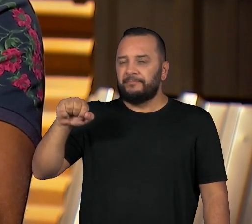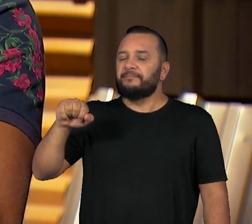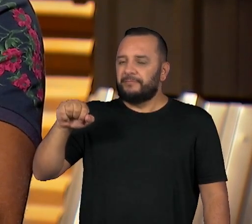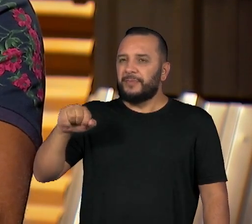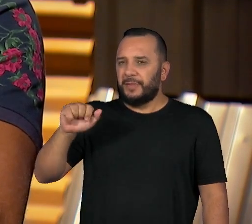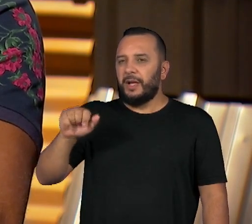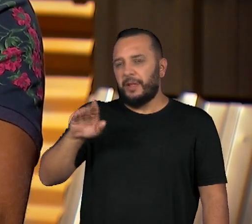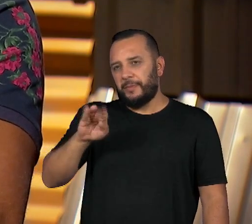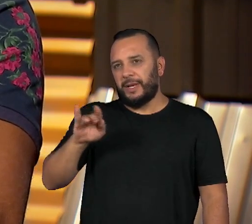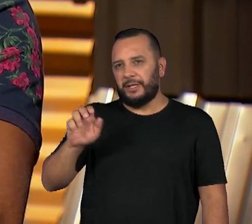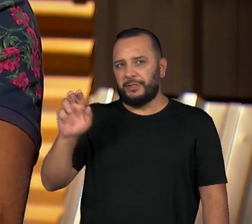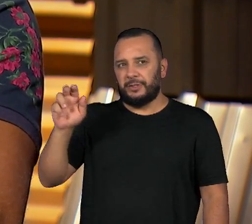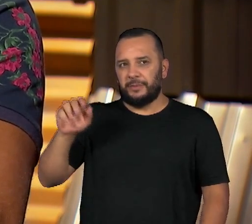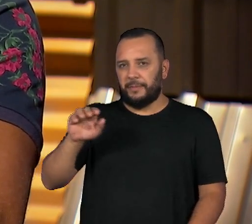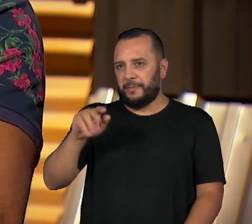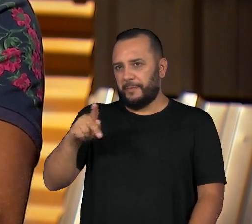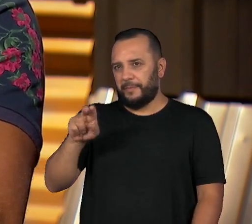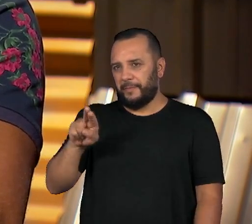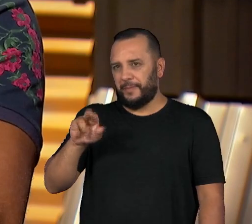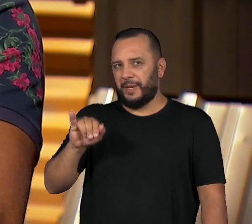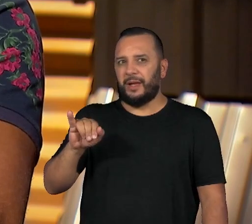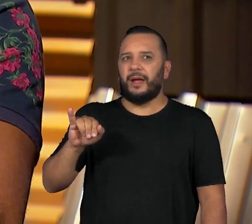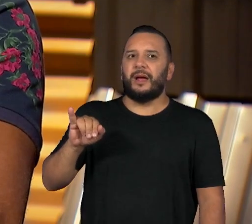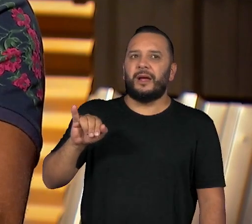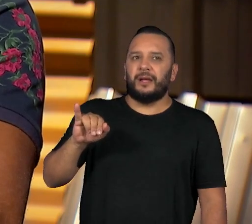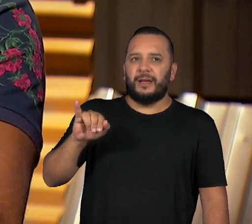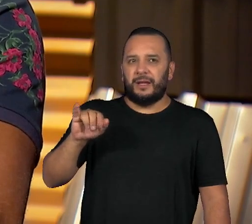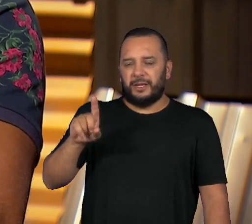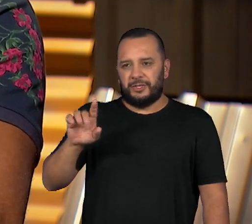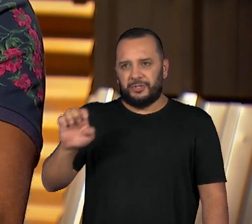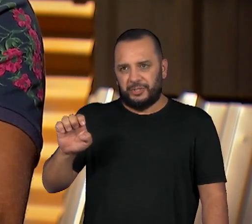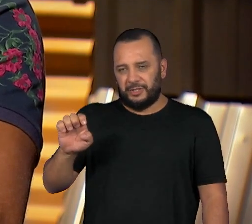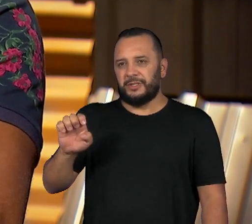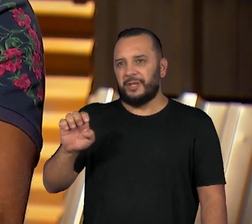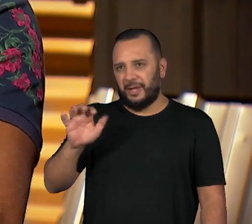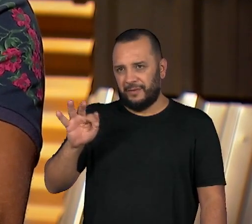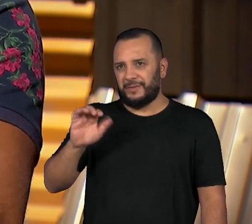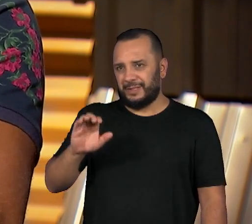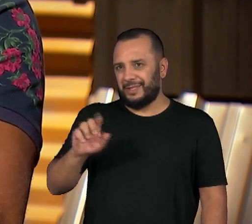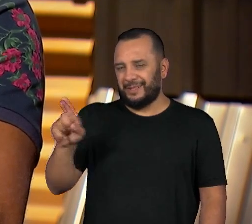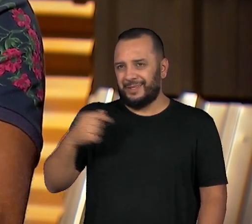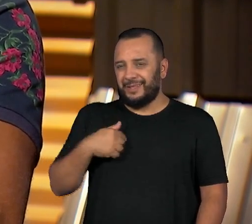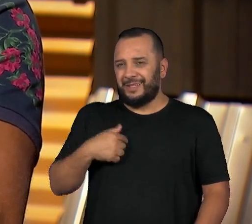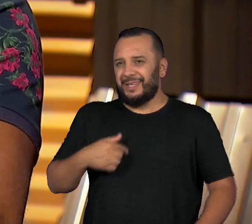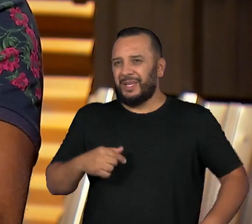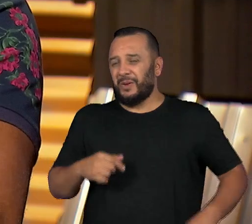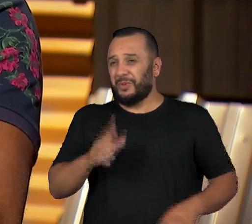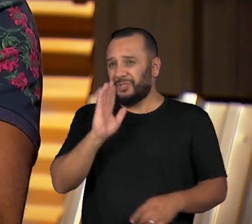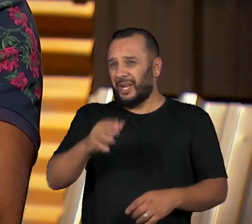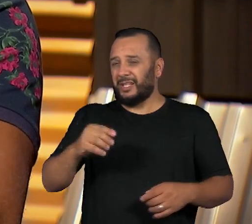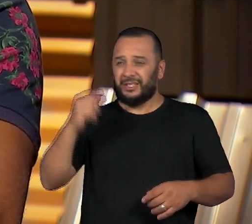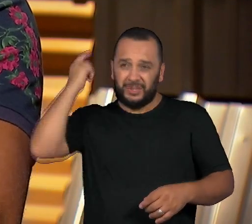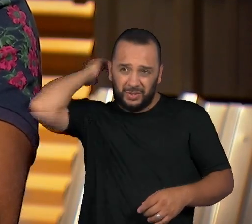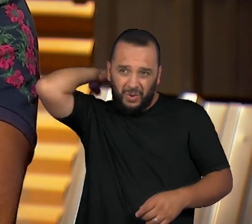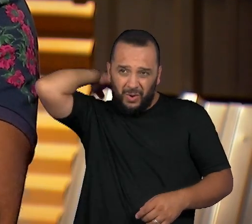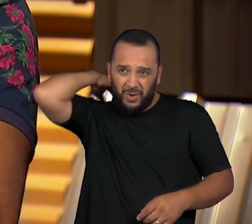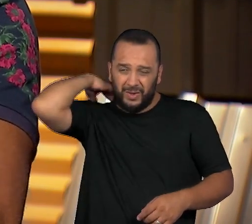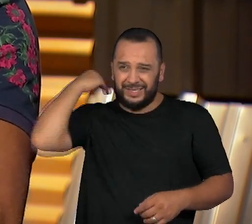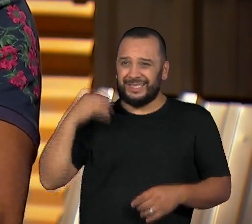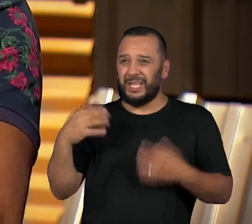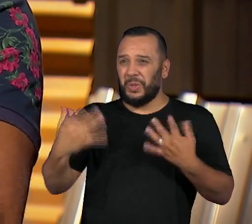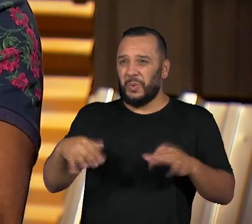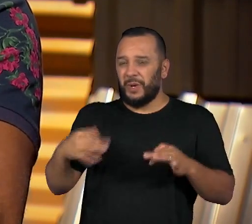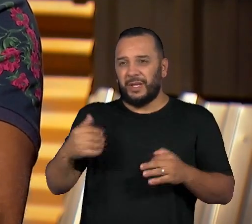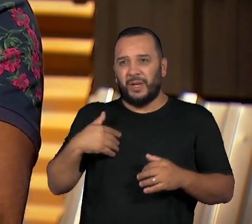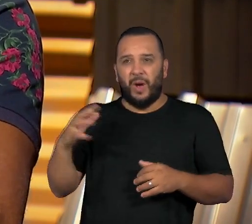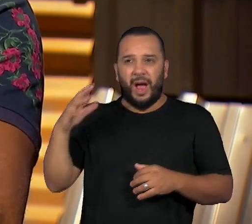Pride, que eu tava vindo de uma lesão nas costas e eu fui finalizado muito rápido num